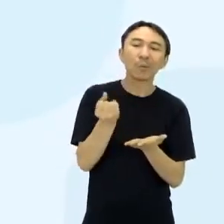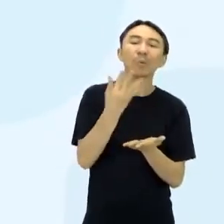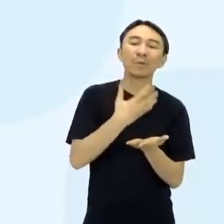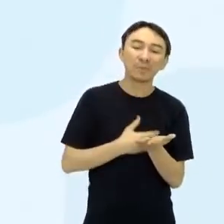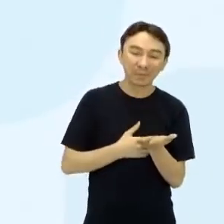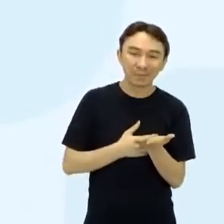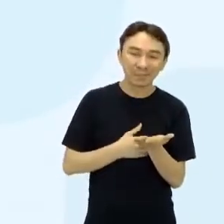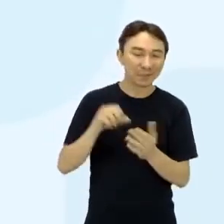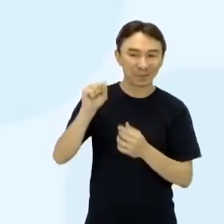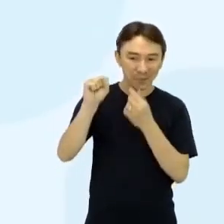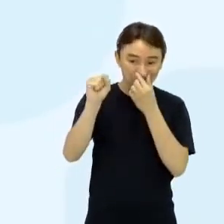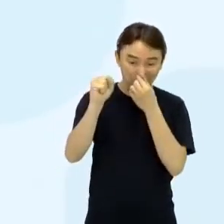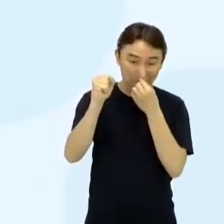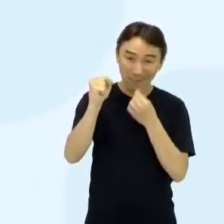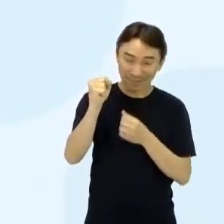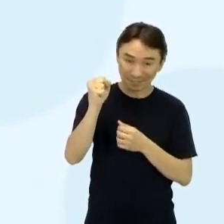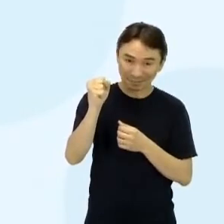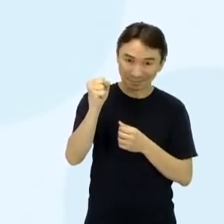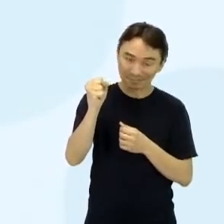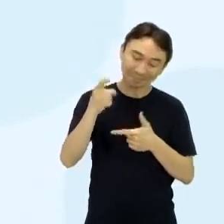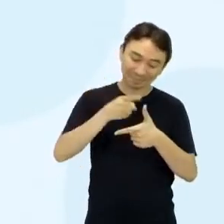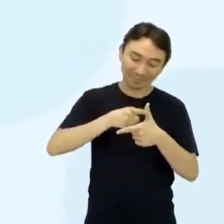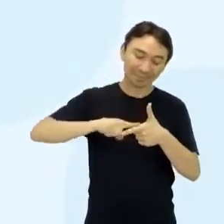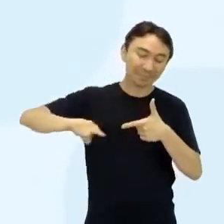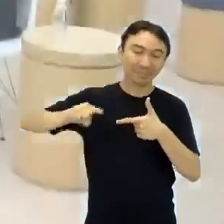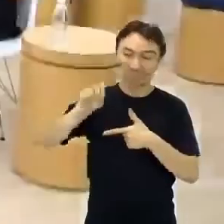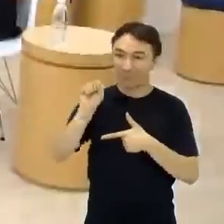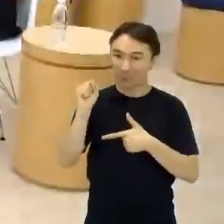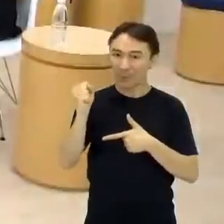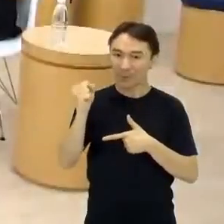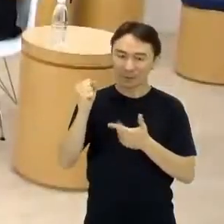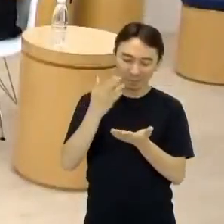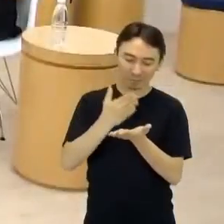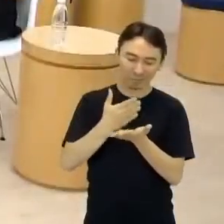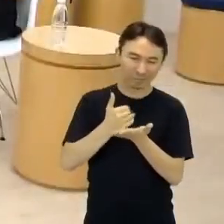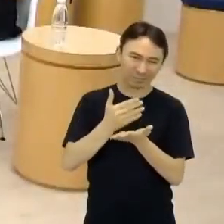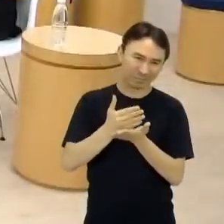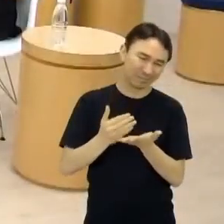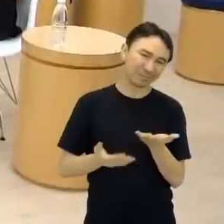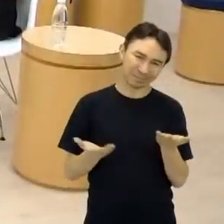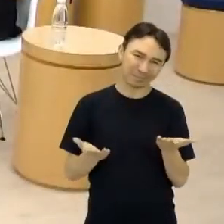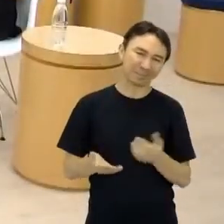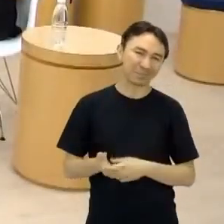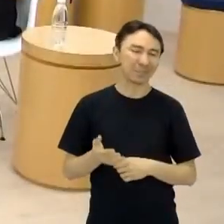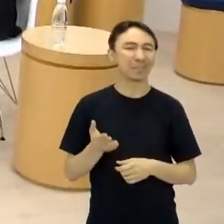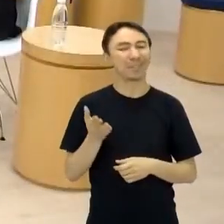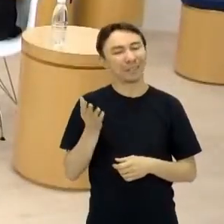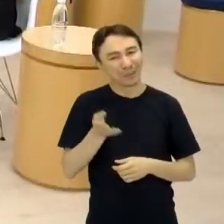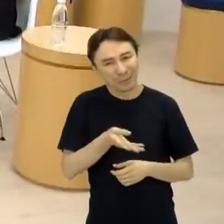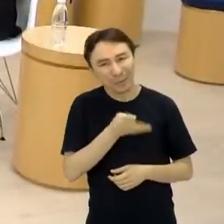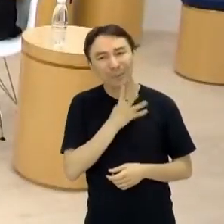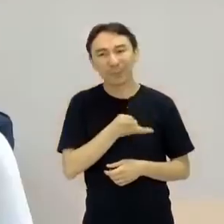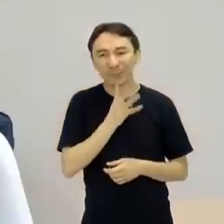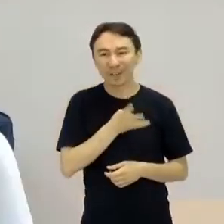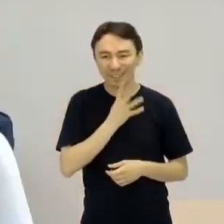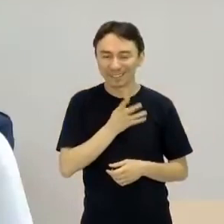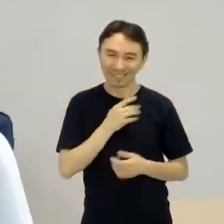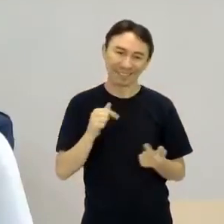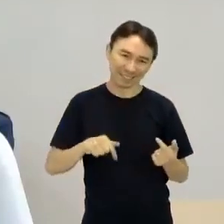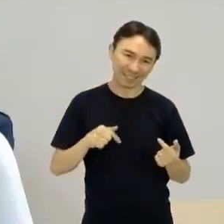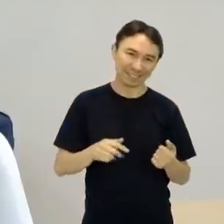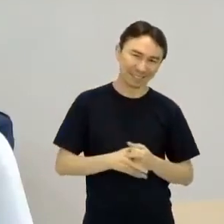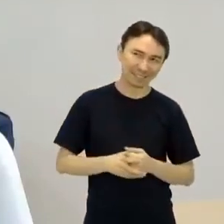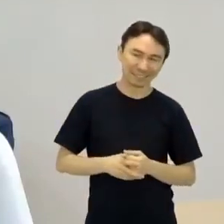8. Em 8 pedaços. Em 8 pedaços. Tradicionalmente, a pizza já vem em 8 pedaços, a gente já conhece isso, né? Aqui, eu fui um dia